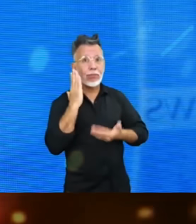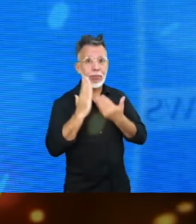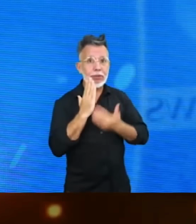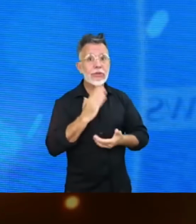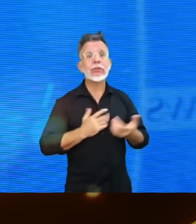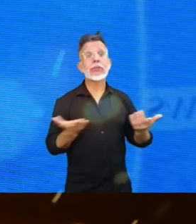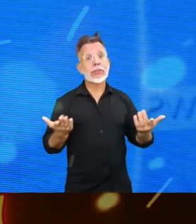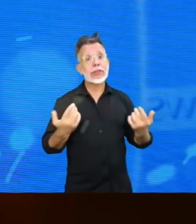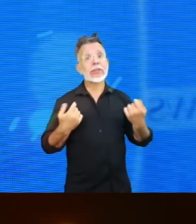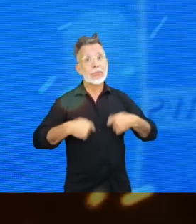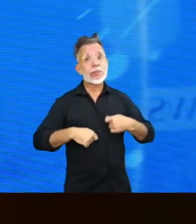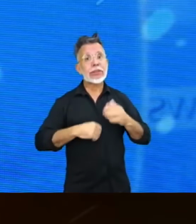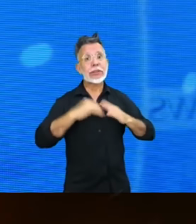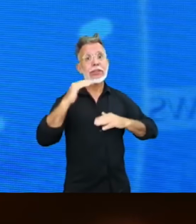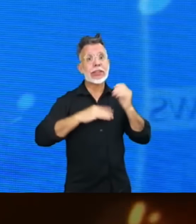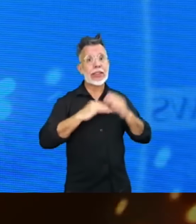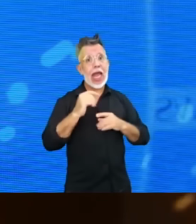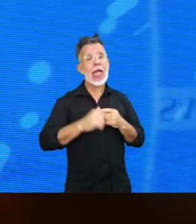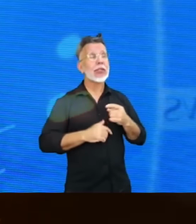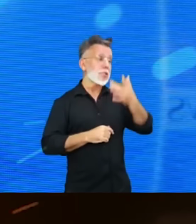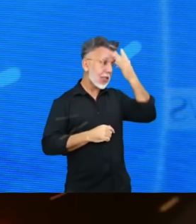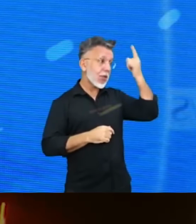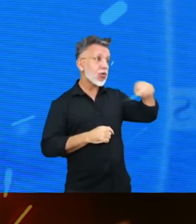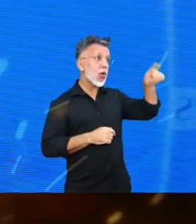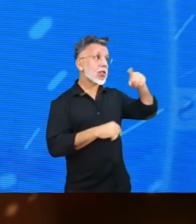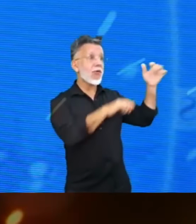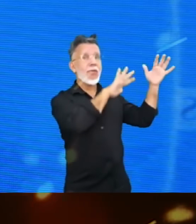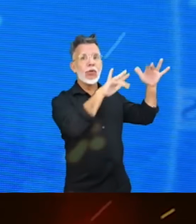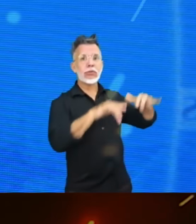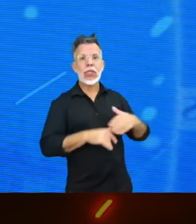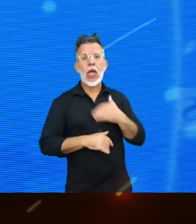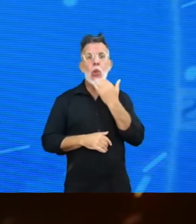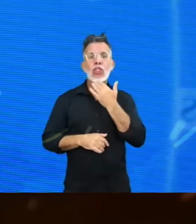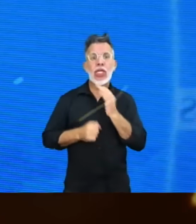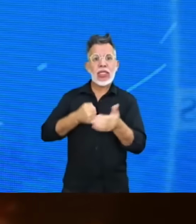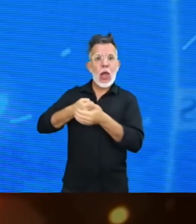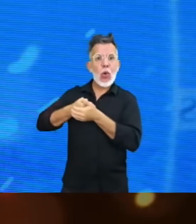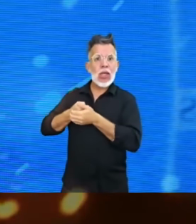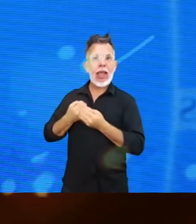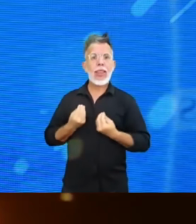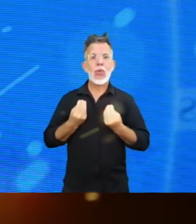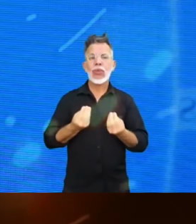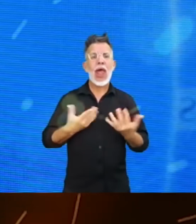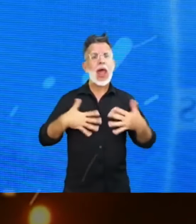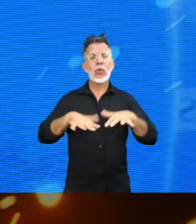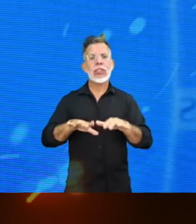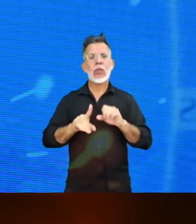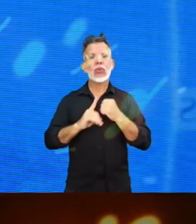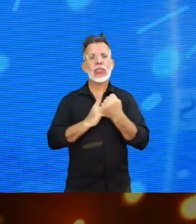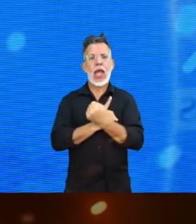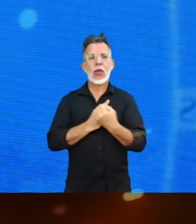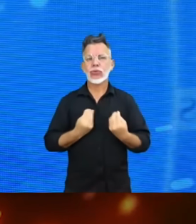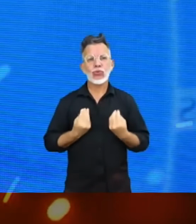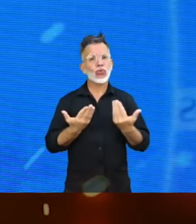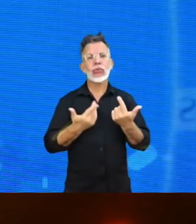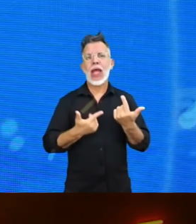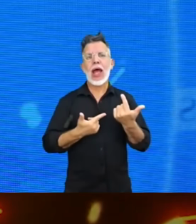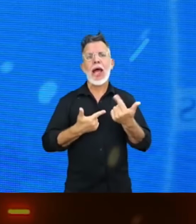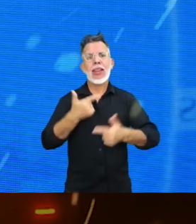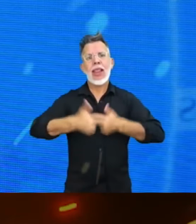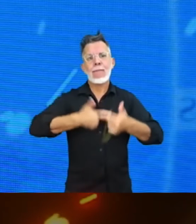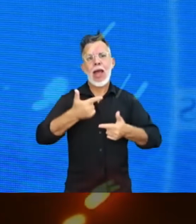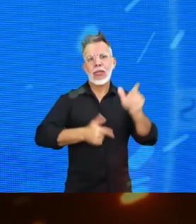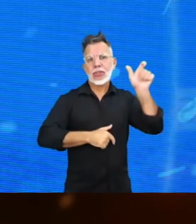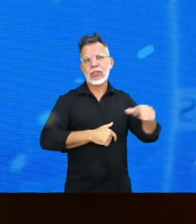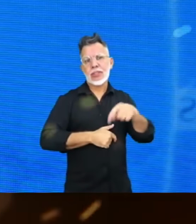adianta você acolher e não dar inclusão social não dar emprego a essas pessoas a nossa promessa